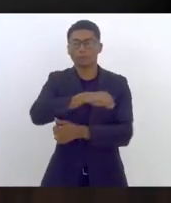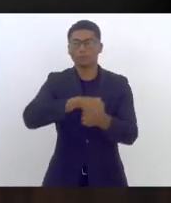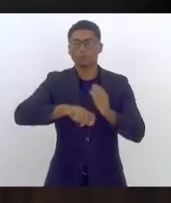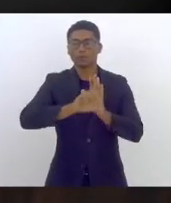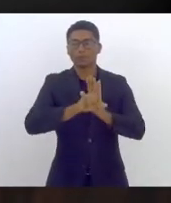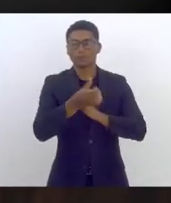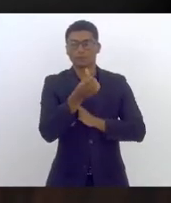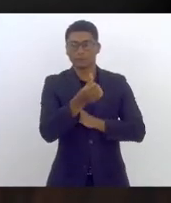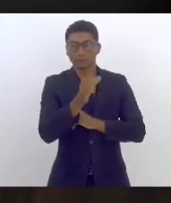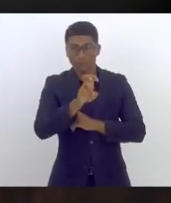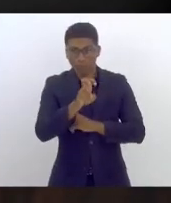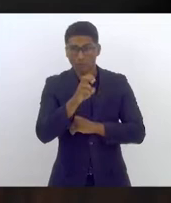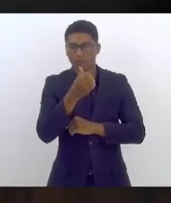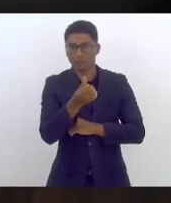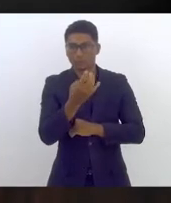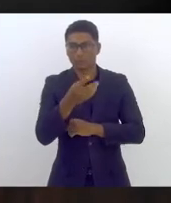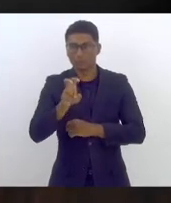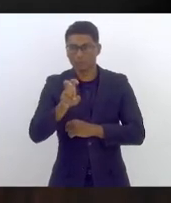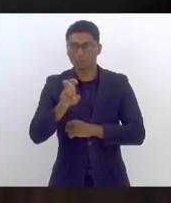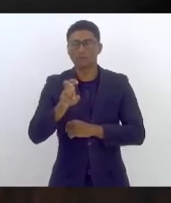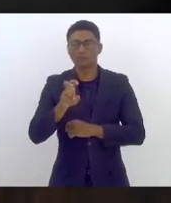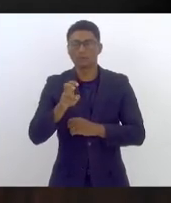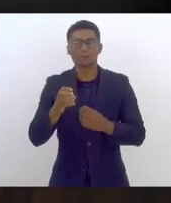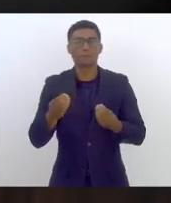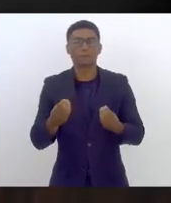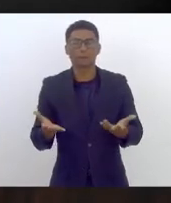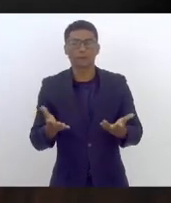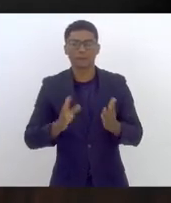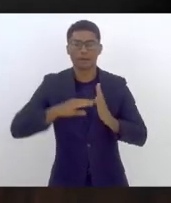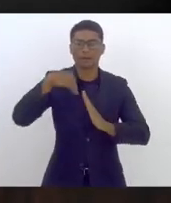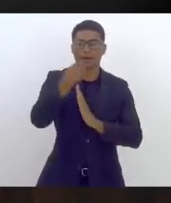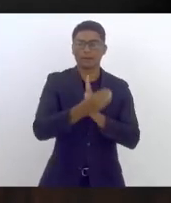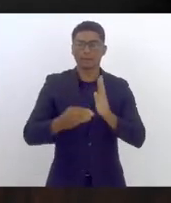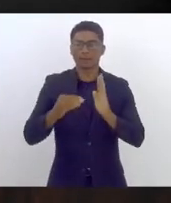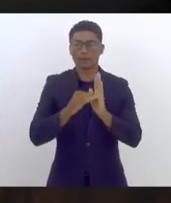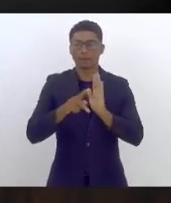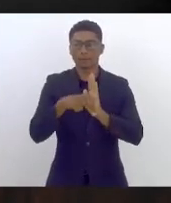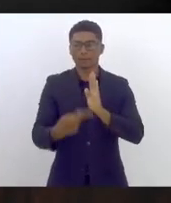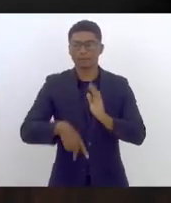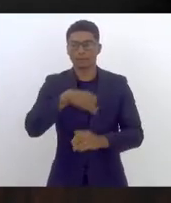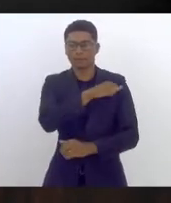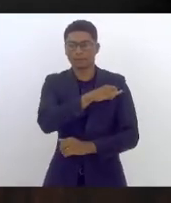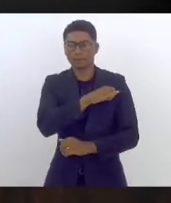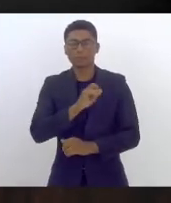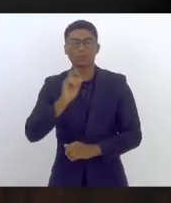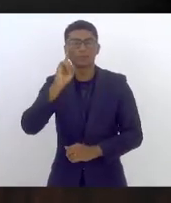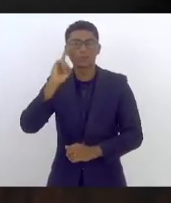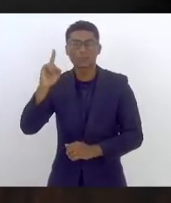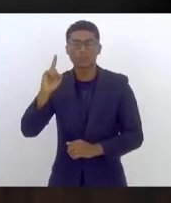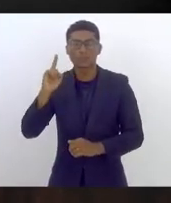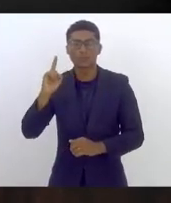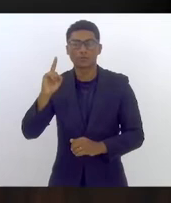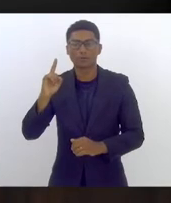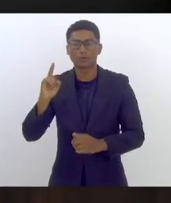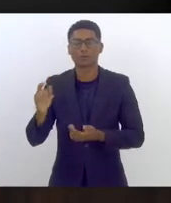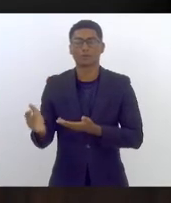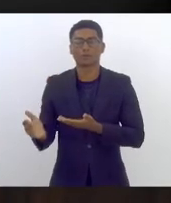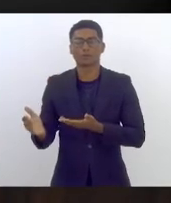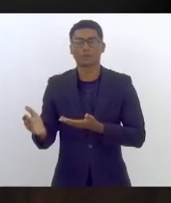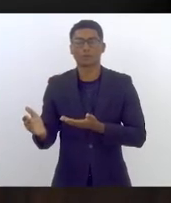de 6 de janeiro de 2010 para incluir o calendário Oficial do Estado do Rio de Janeiro de Estadual da Juventude Assembleia